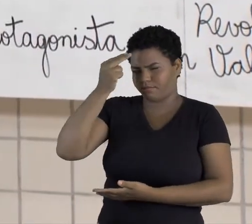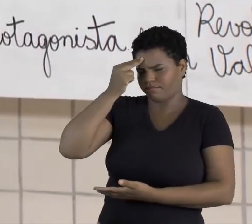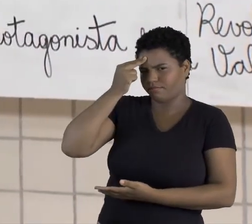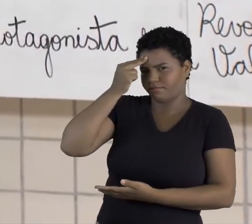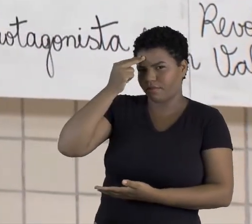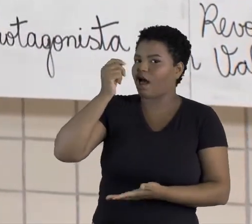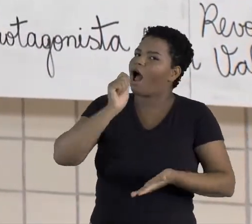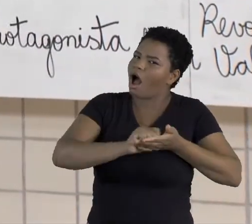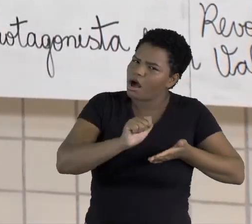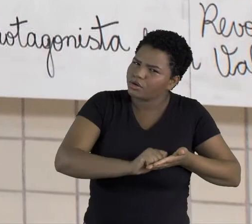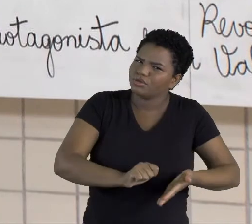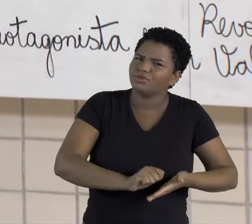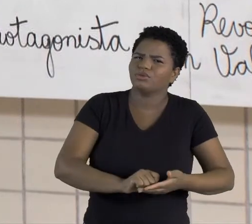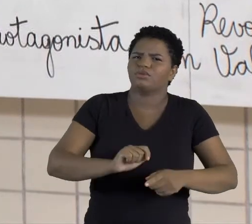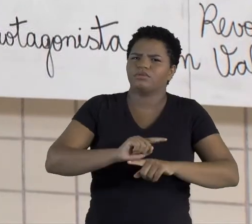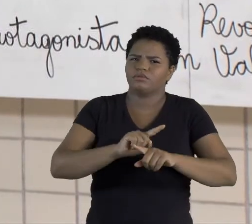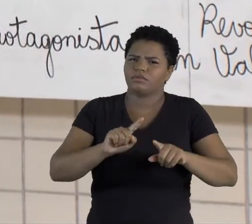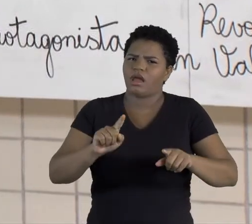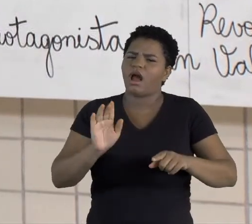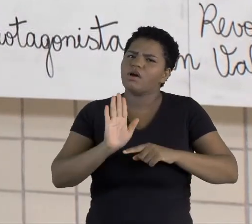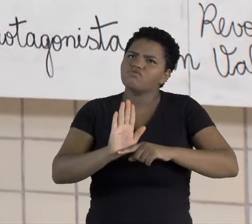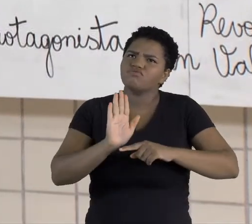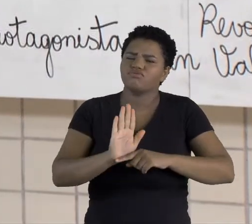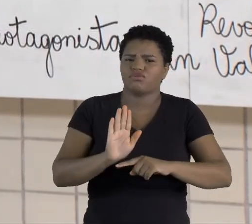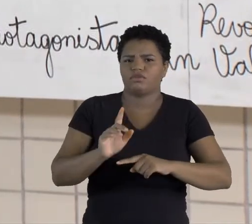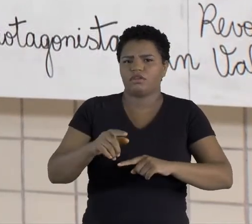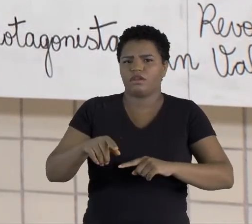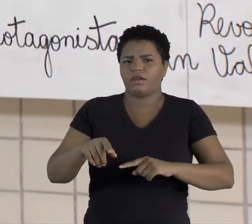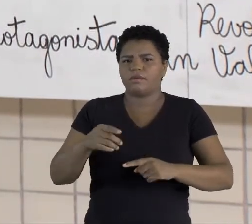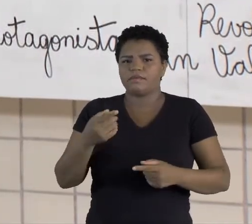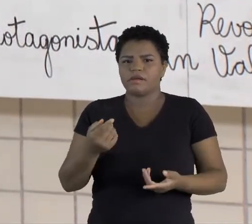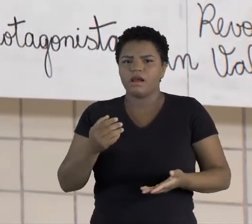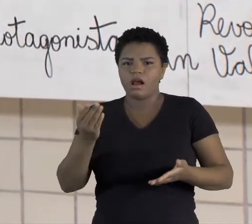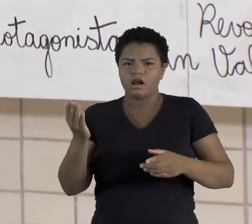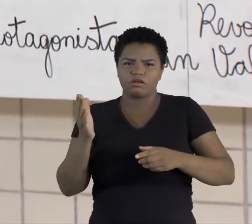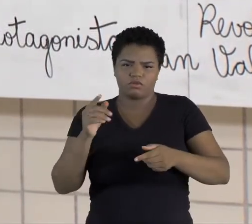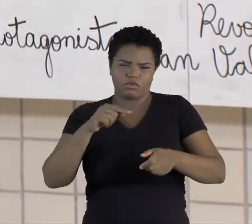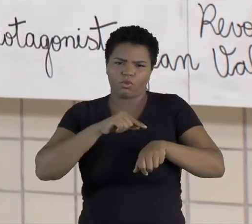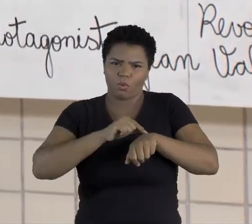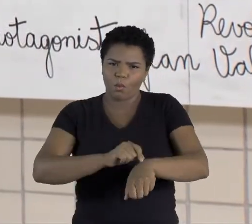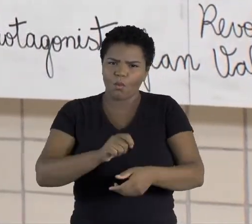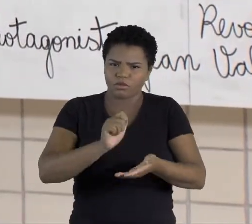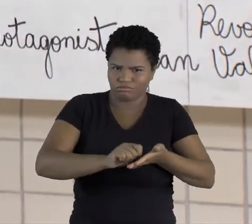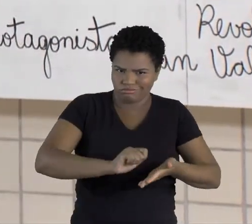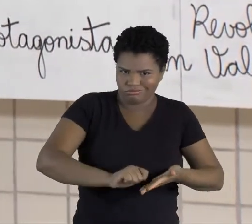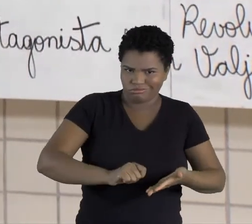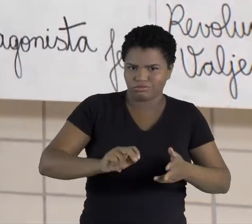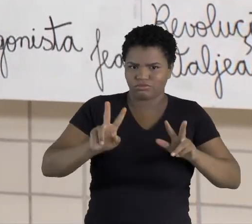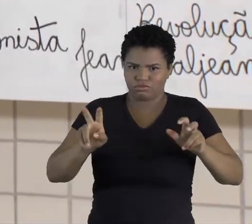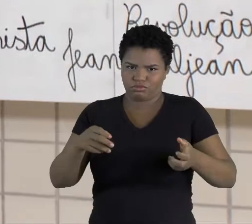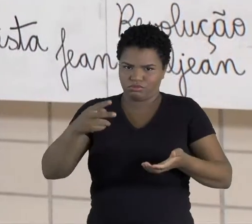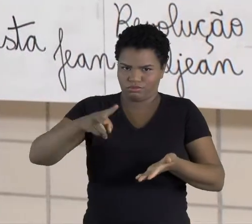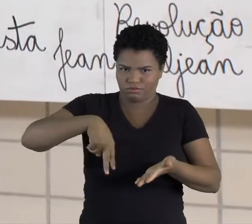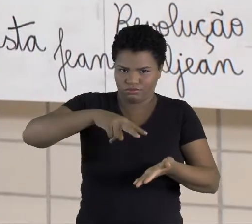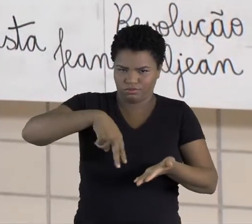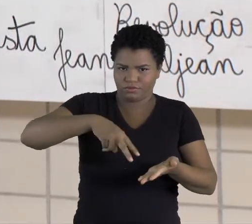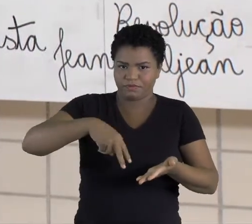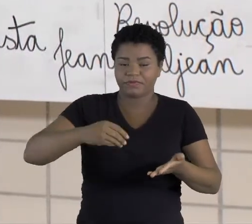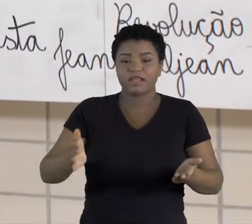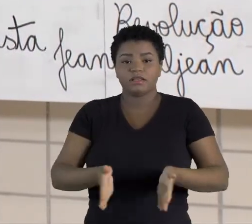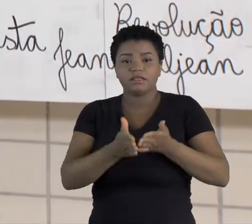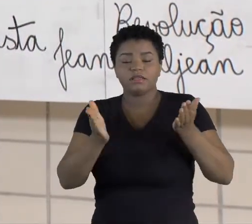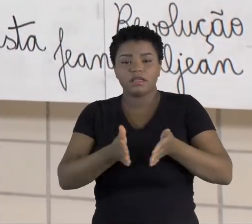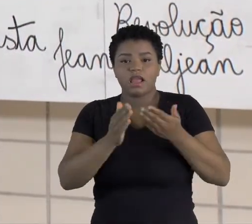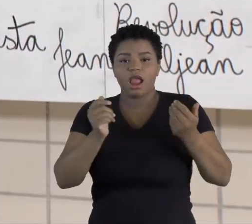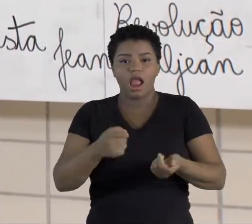para ajudar um pouquinho a vocês pensarem sobre essa leitura. Os Miseráveis, ele é um clássico da